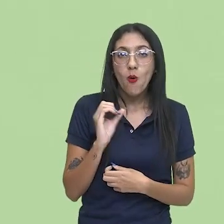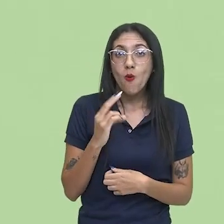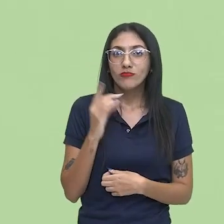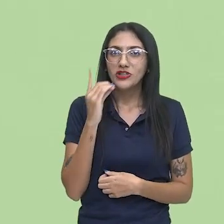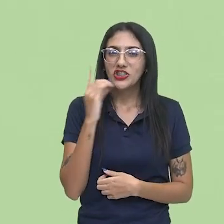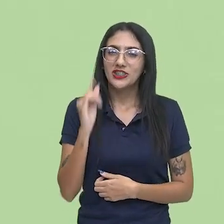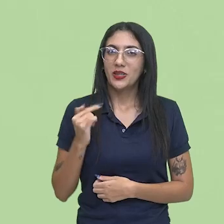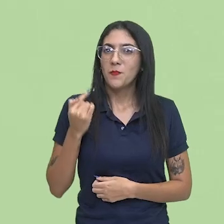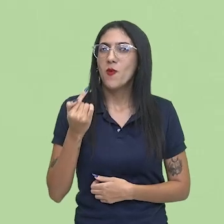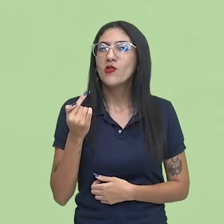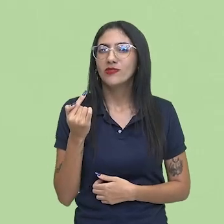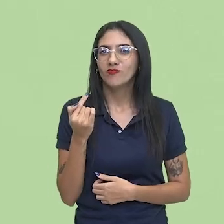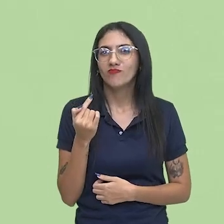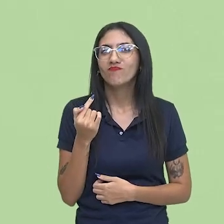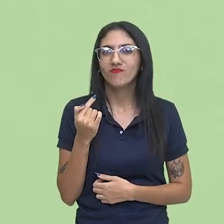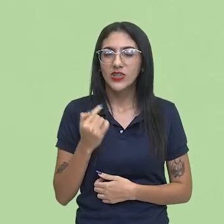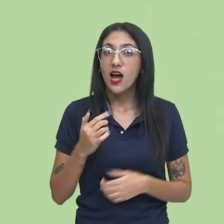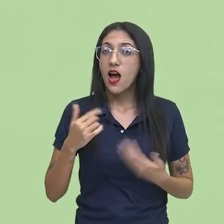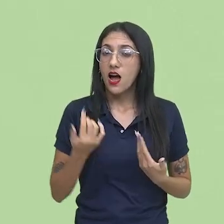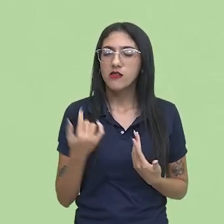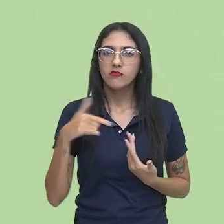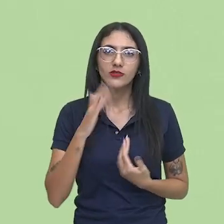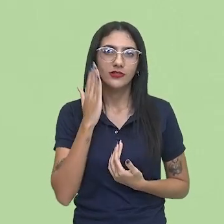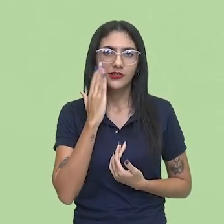forma que tu sabe que teu corpo